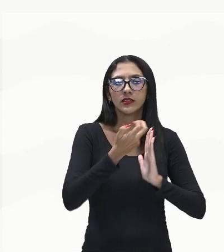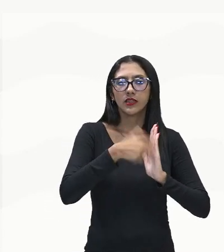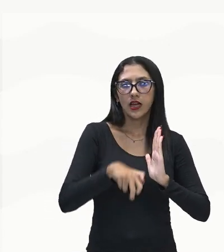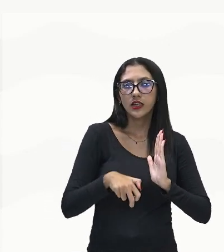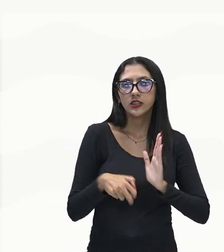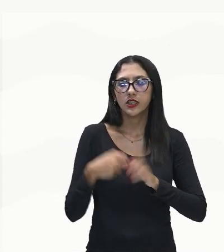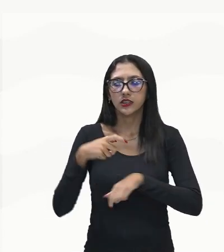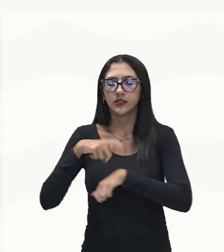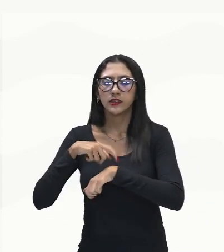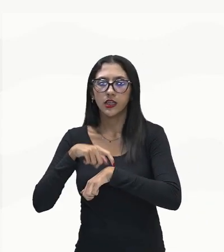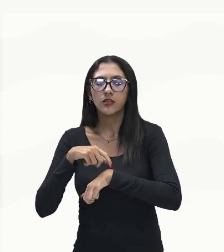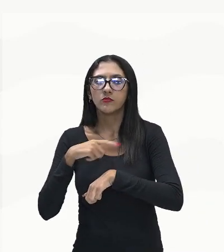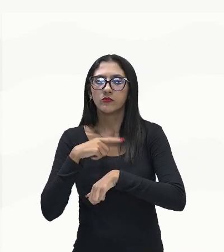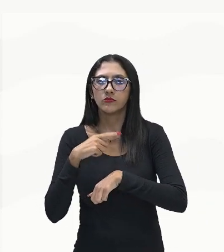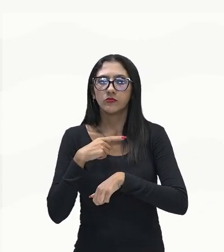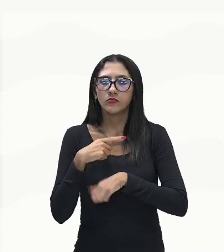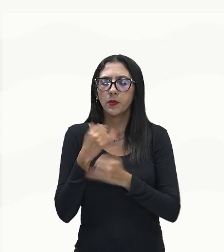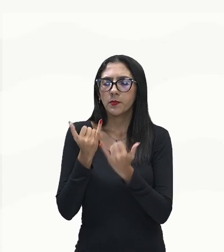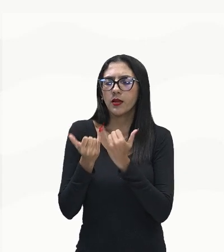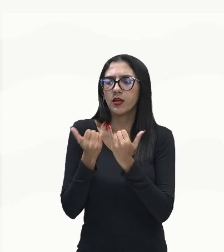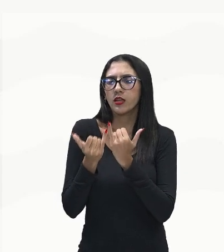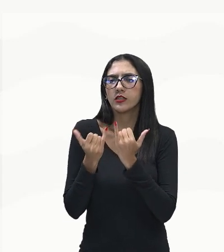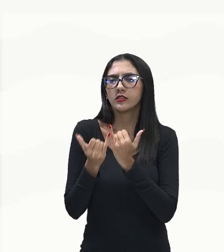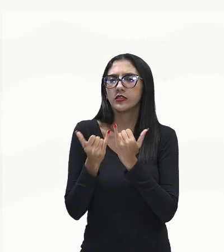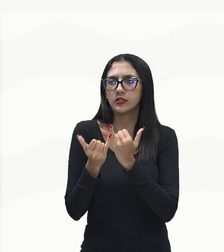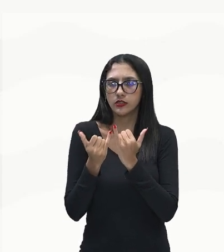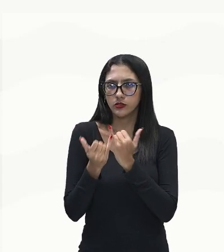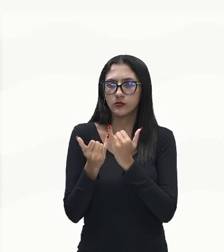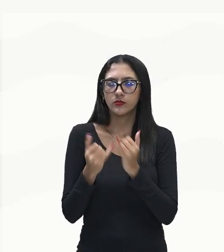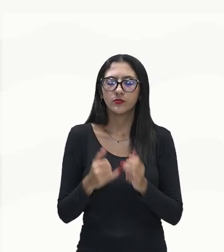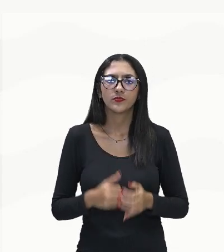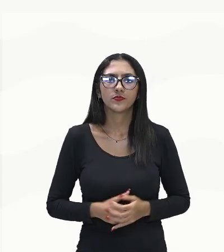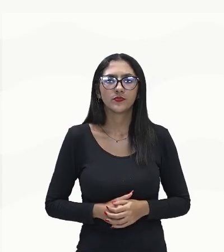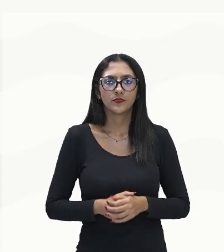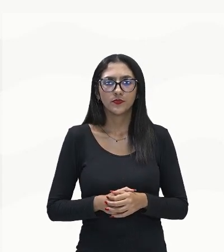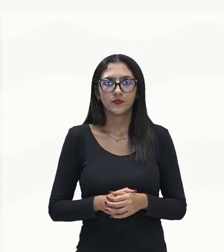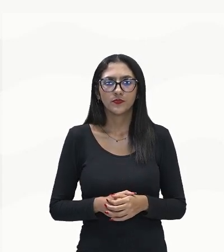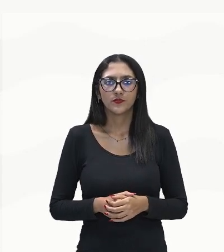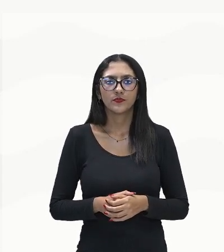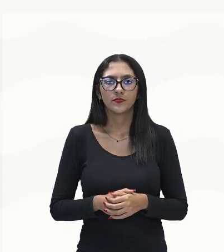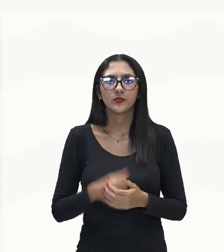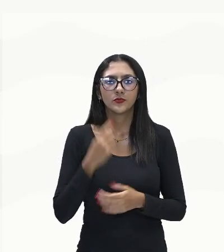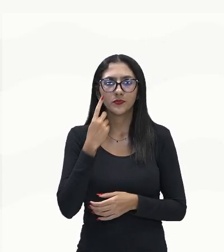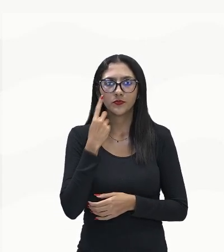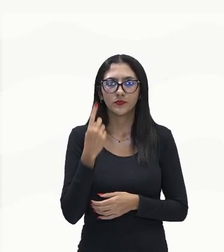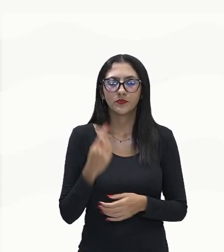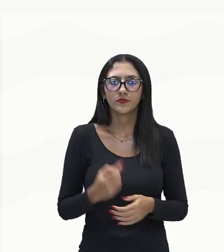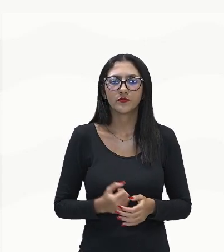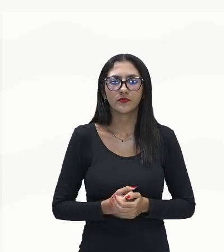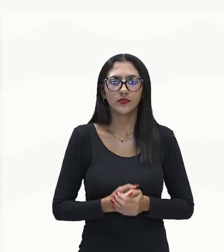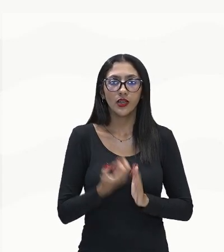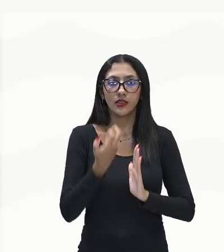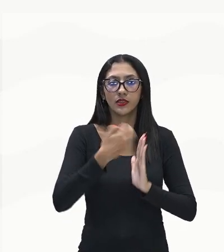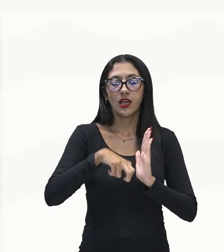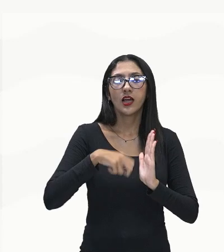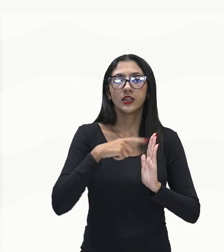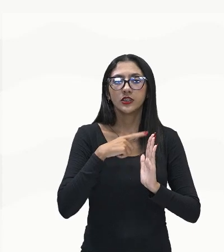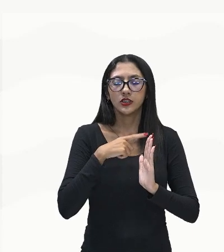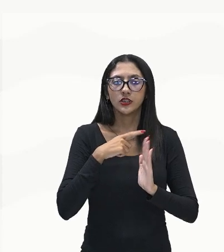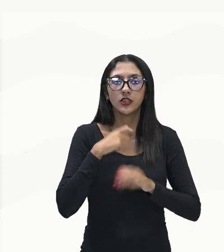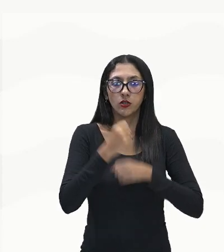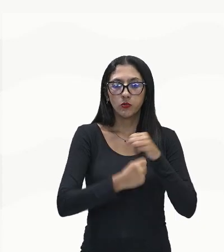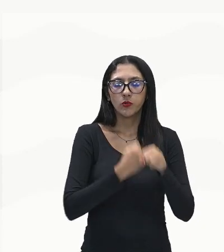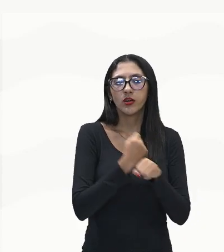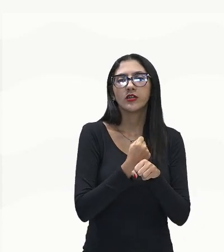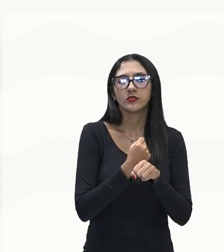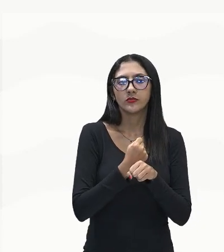nosso tempo estão na mesma unidade. Então, observe que a taxa é 2% ao ano e